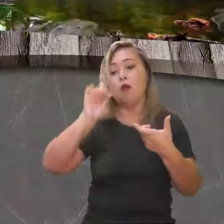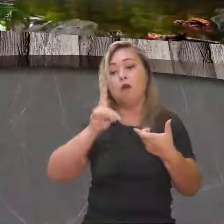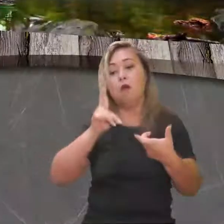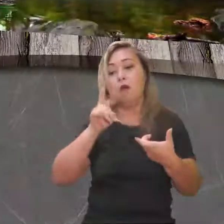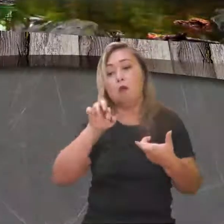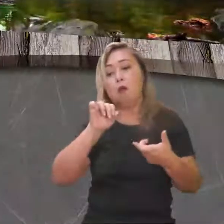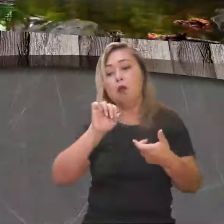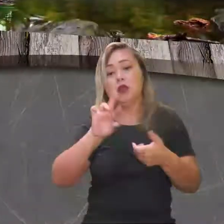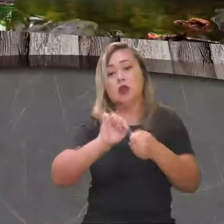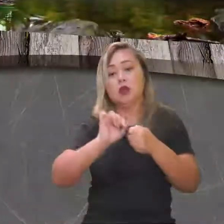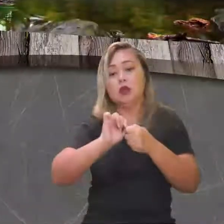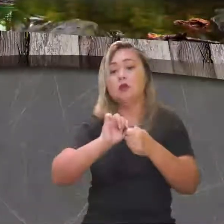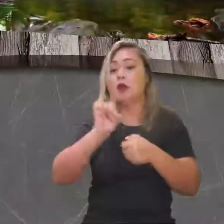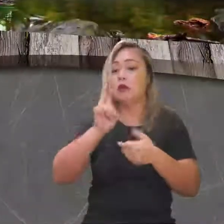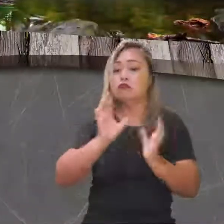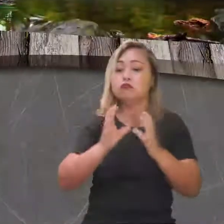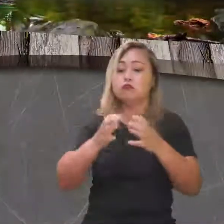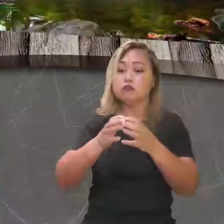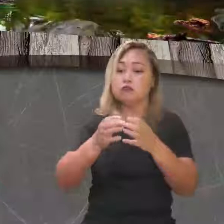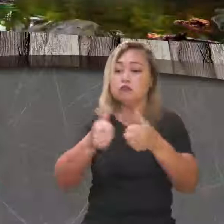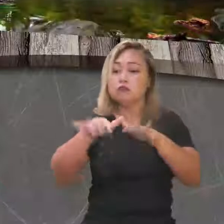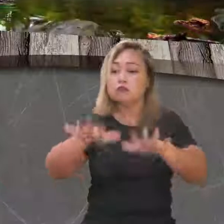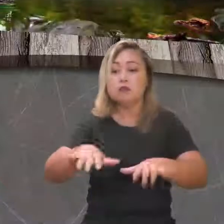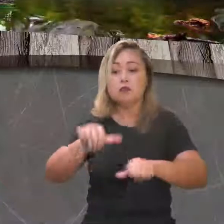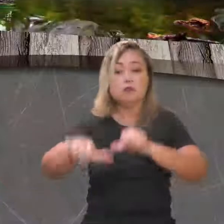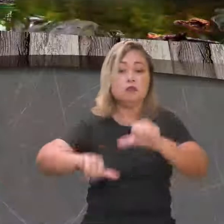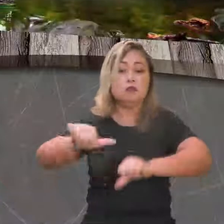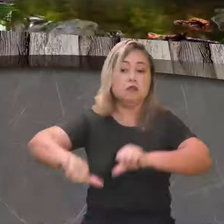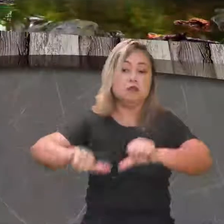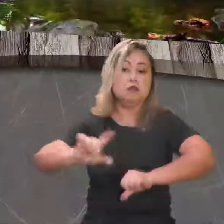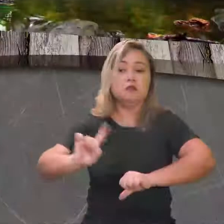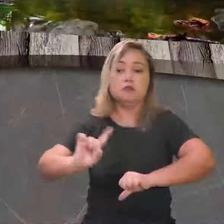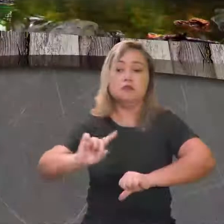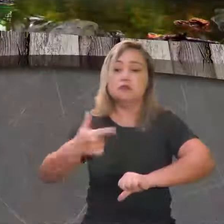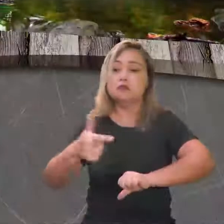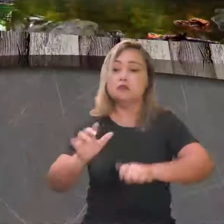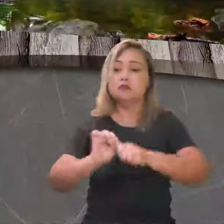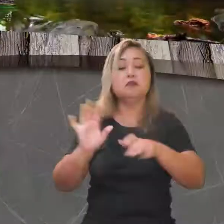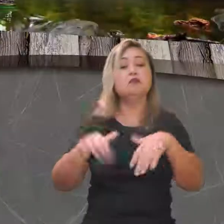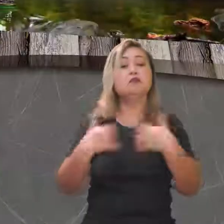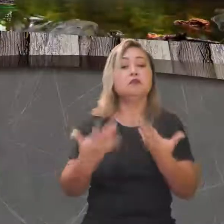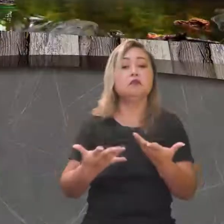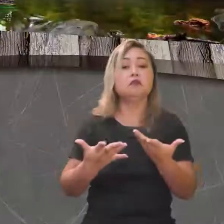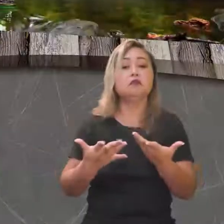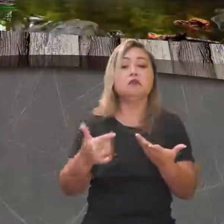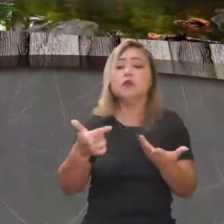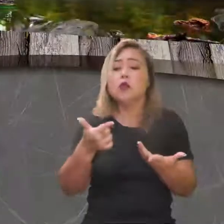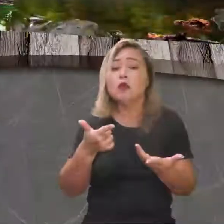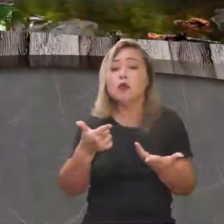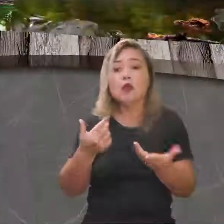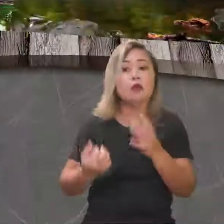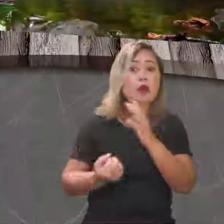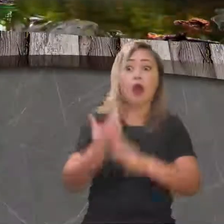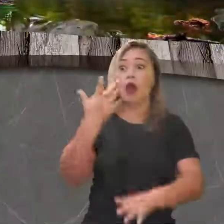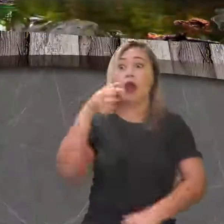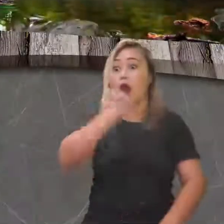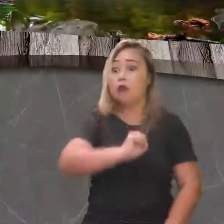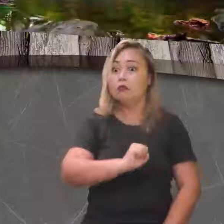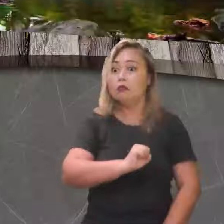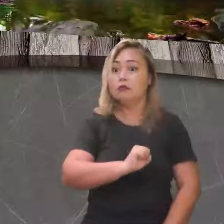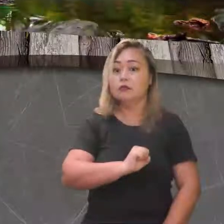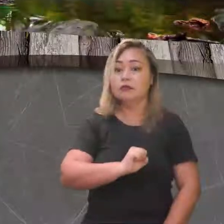Então, é que as espécies eram fixas e imutáveis. Não tinha nada dessas modificações, não. Não tinha um